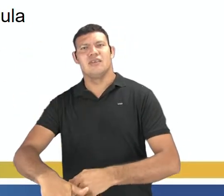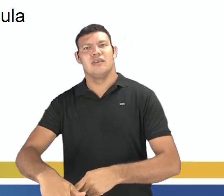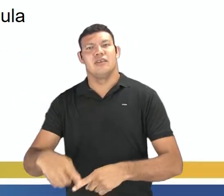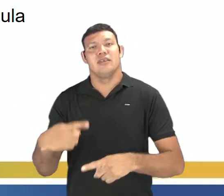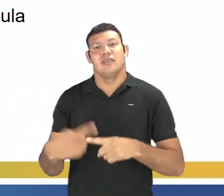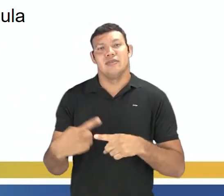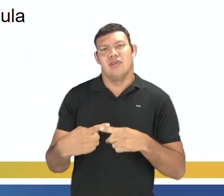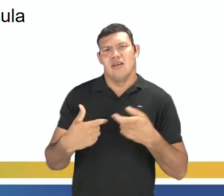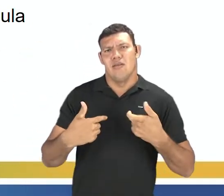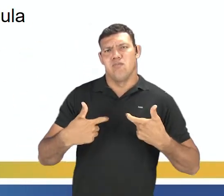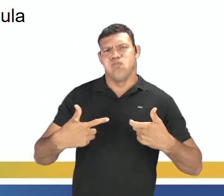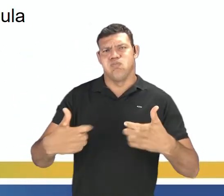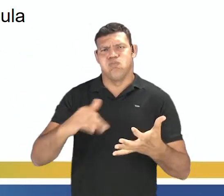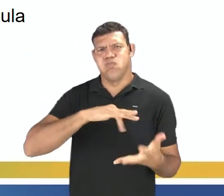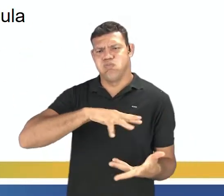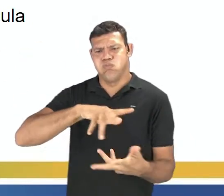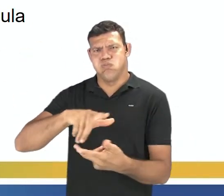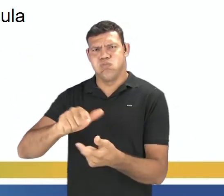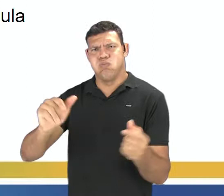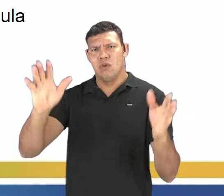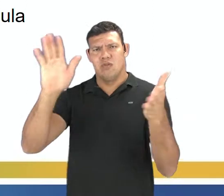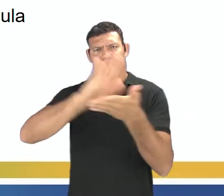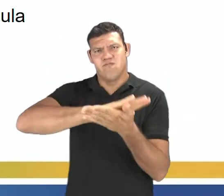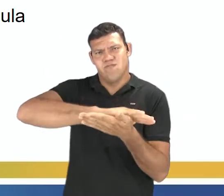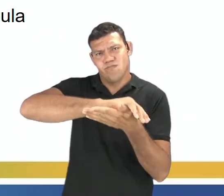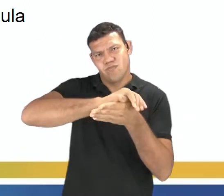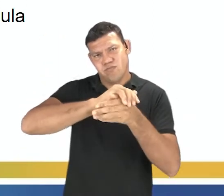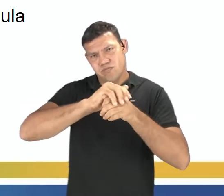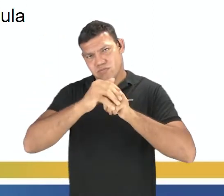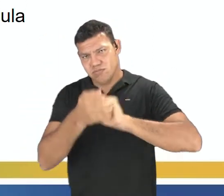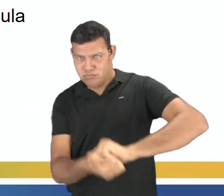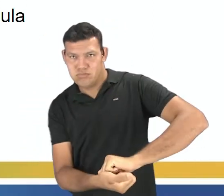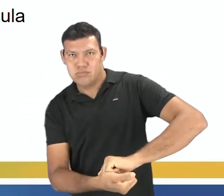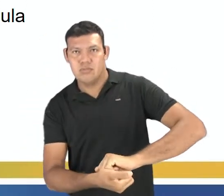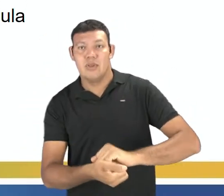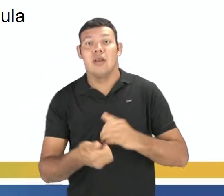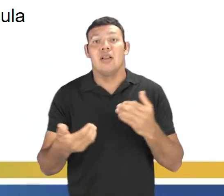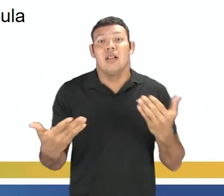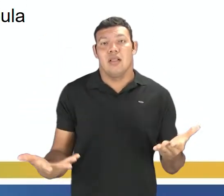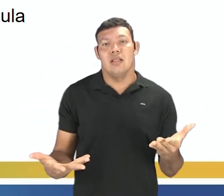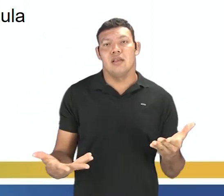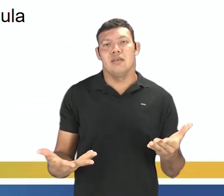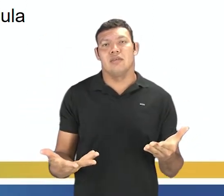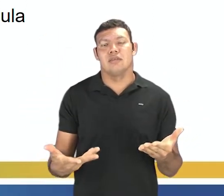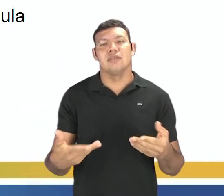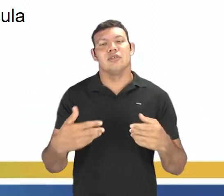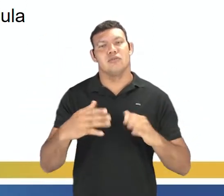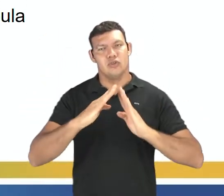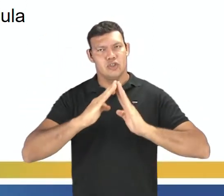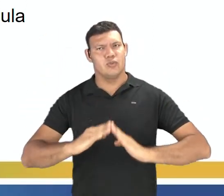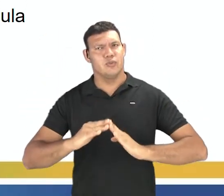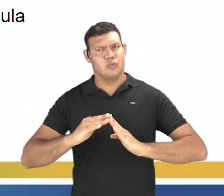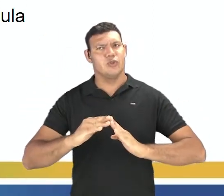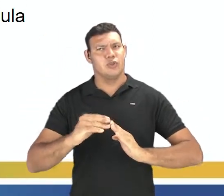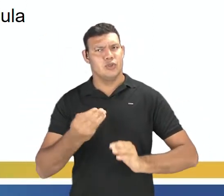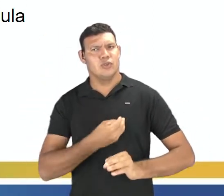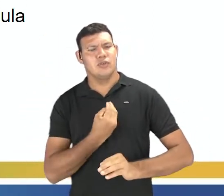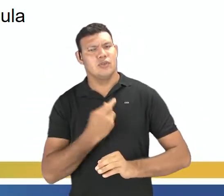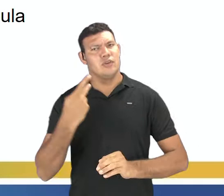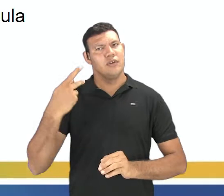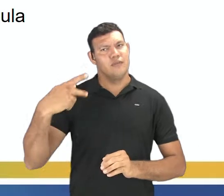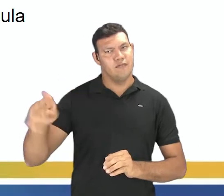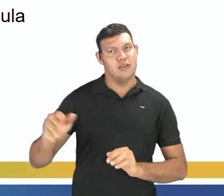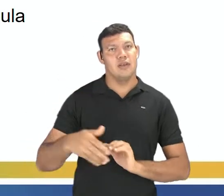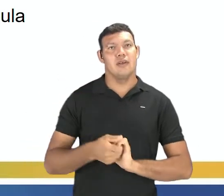devastados pela Segunda Guerra Mundial, que deveria ser investido para melhoria de condição até mesmo dos moradores. No terceiro ponto, nós temos a